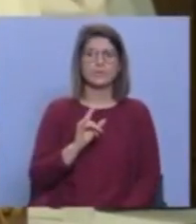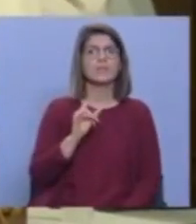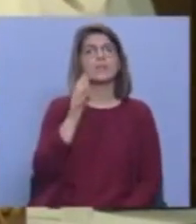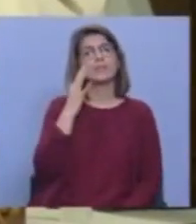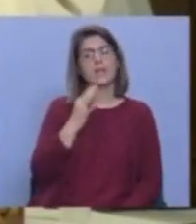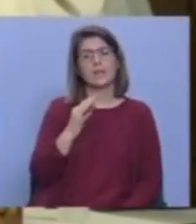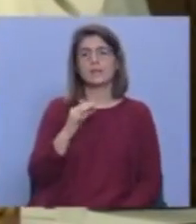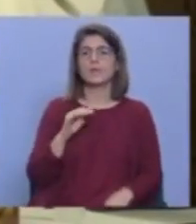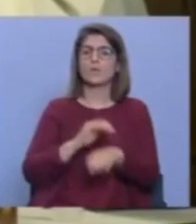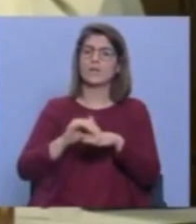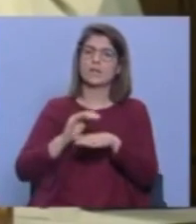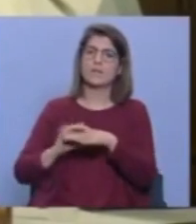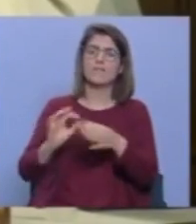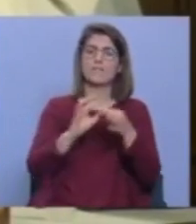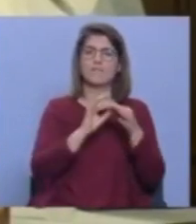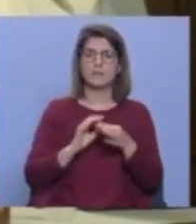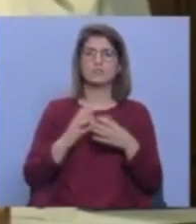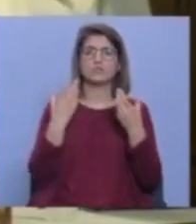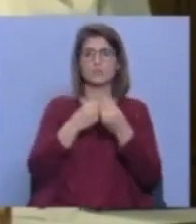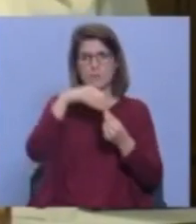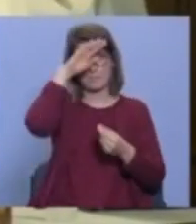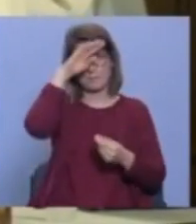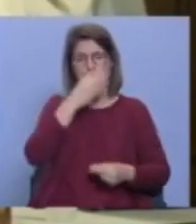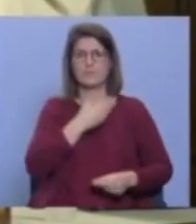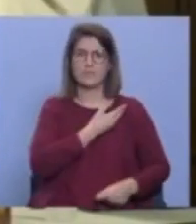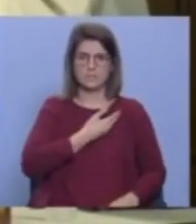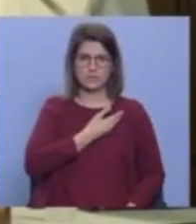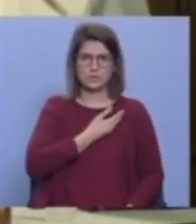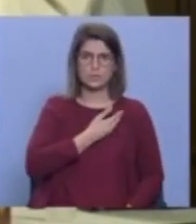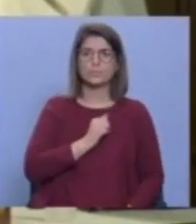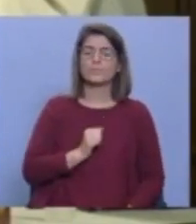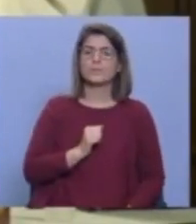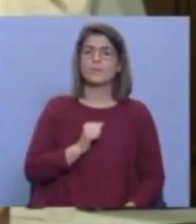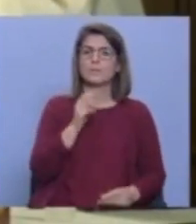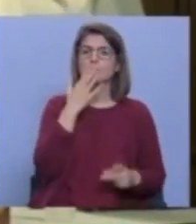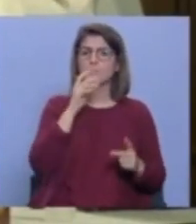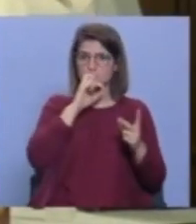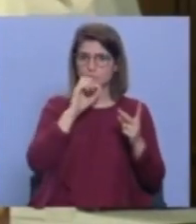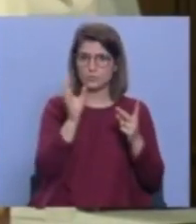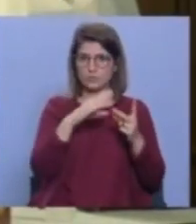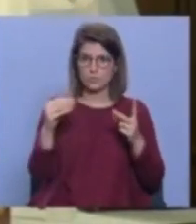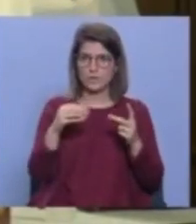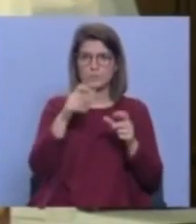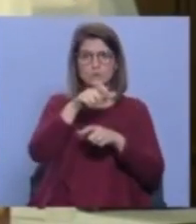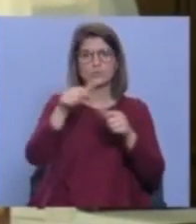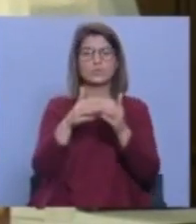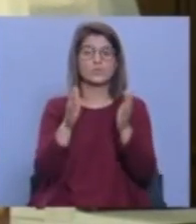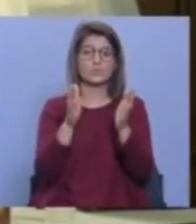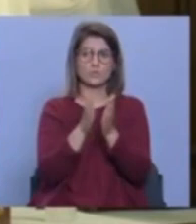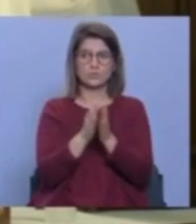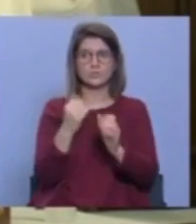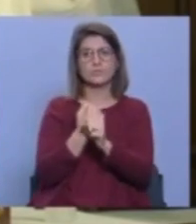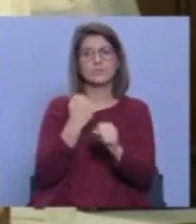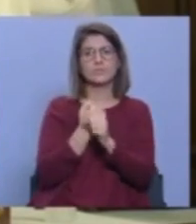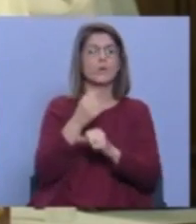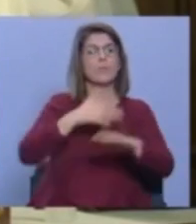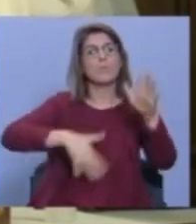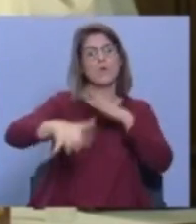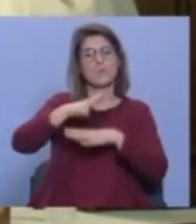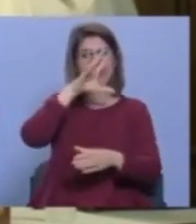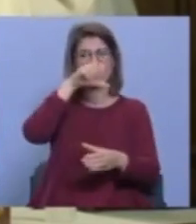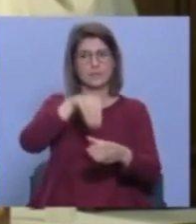tornai-a perfeita na caridade em comunhão com o Papa Francisco, o nosso Bispo João e todos aqueles que estão ao serviço do vosso